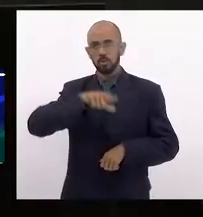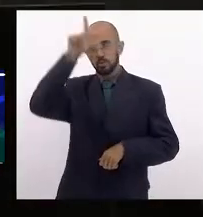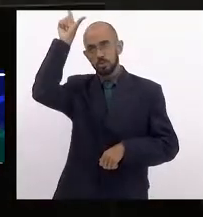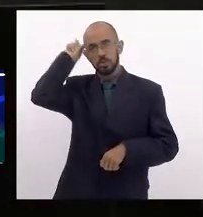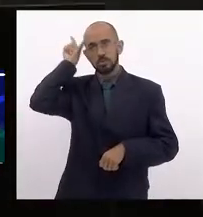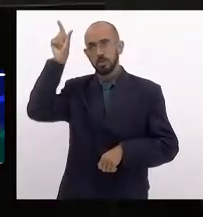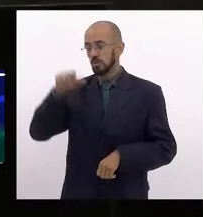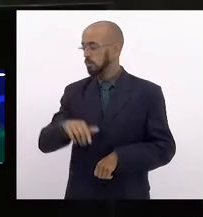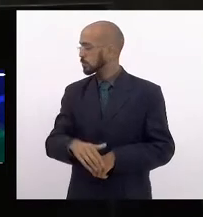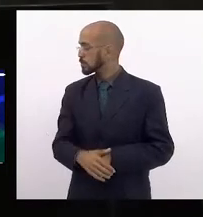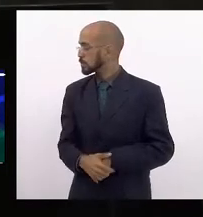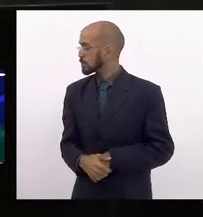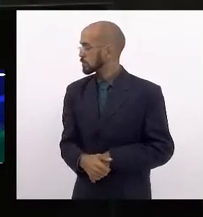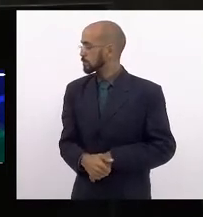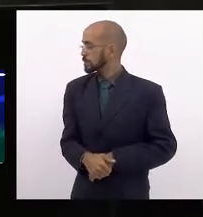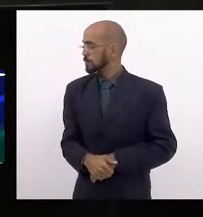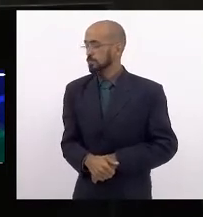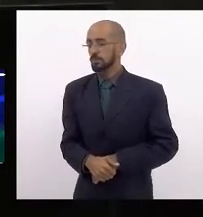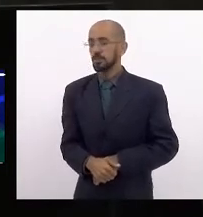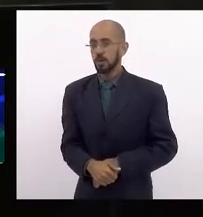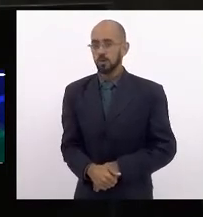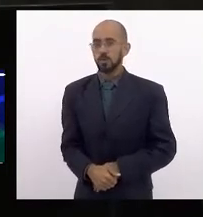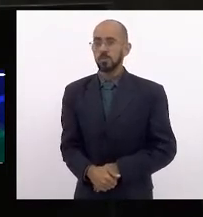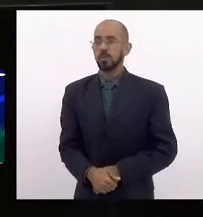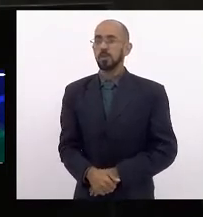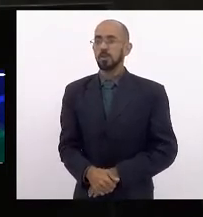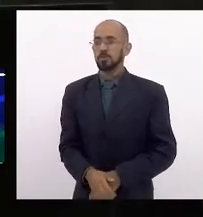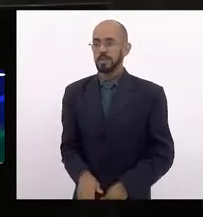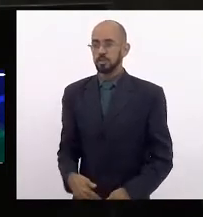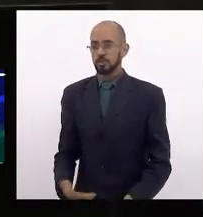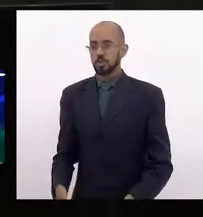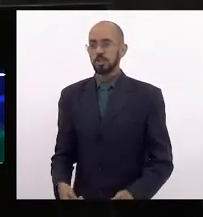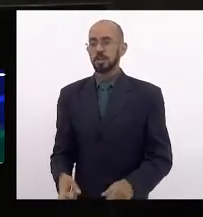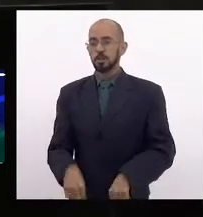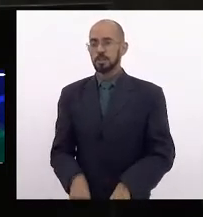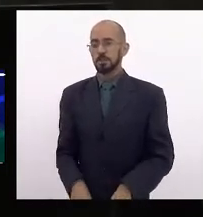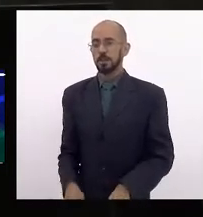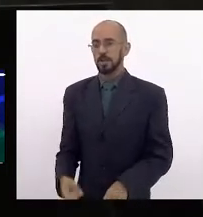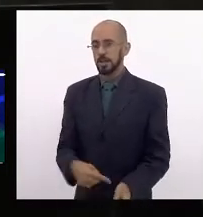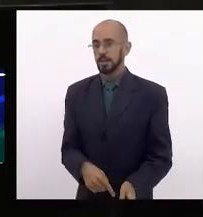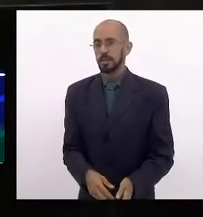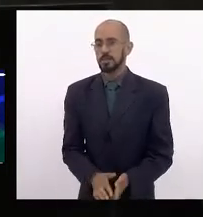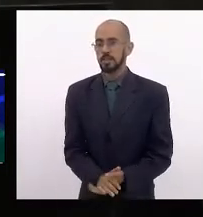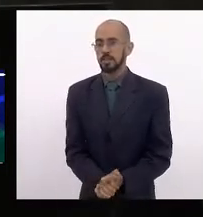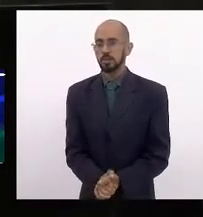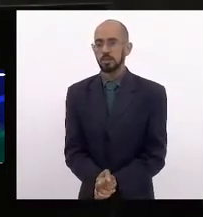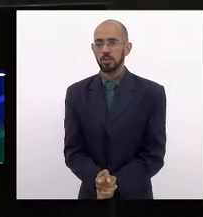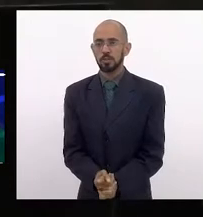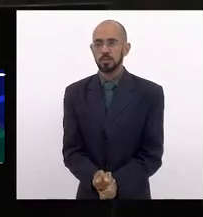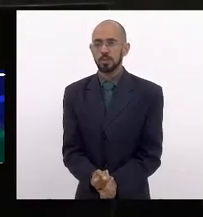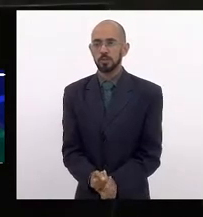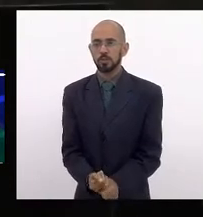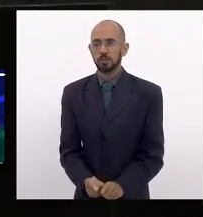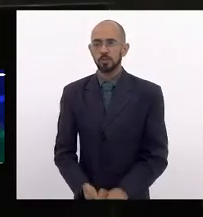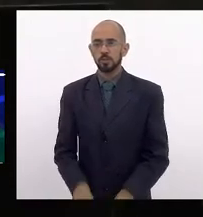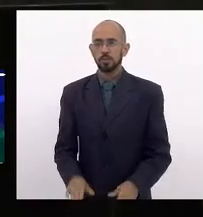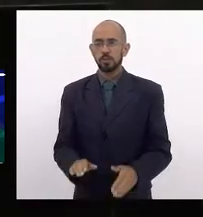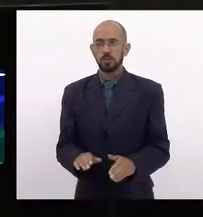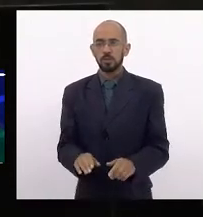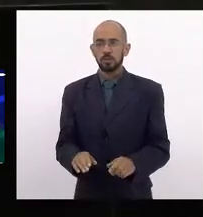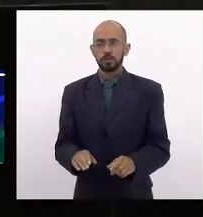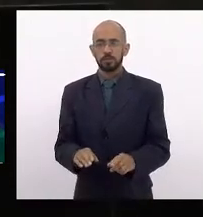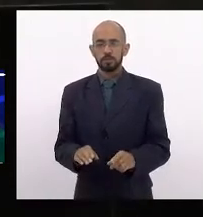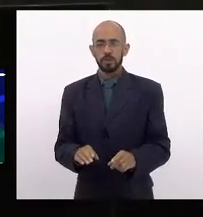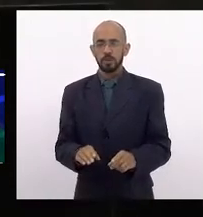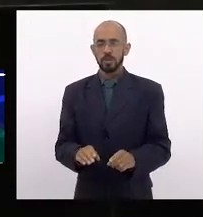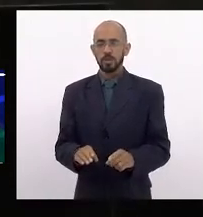Presidente senhores senhoras e senhores deputados vou